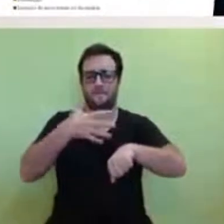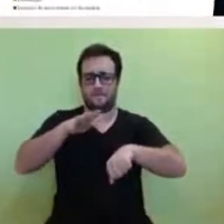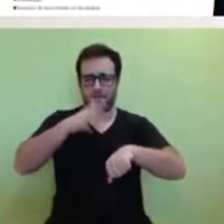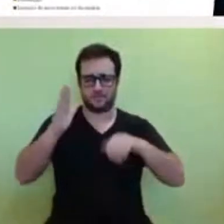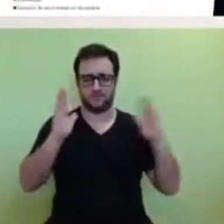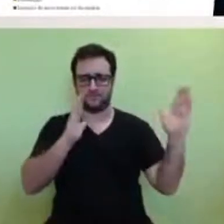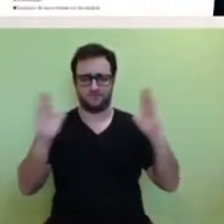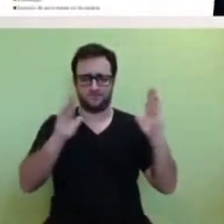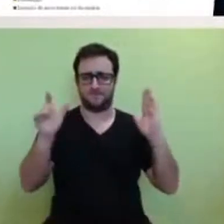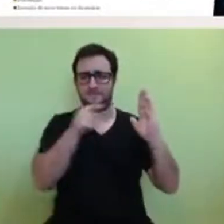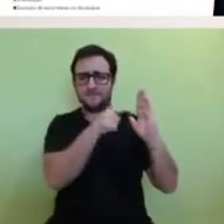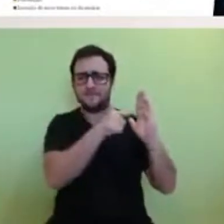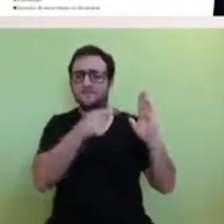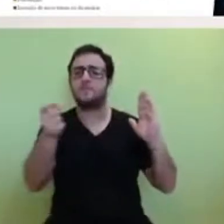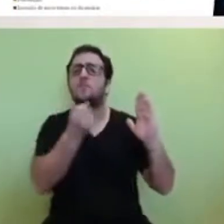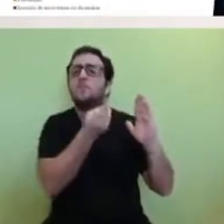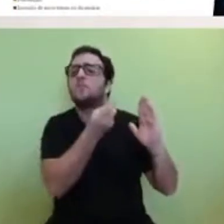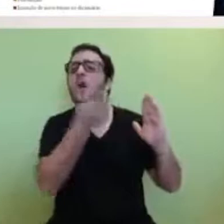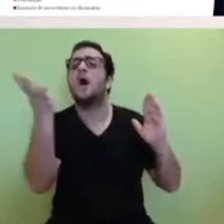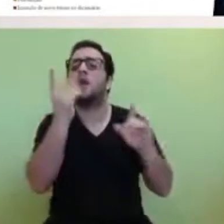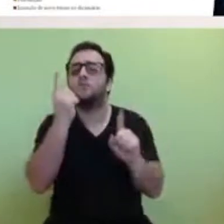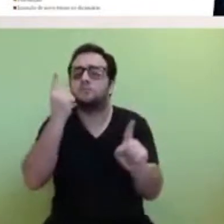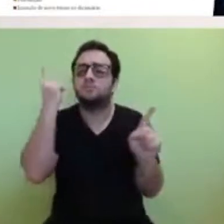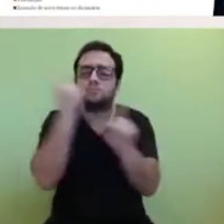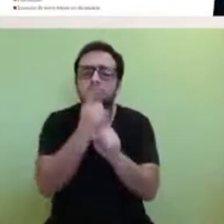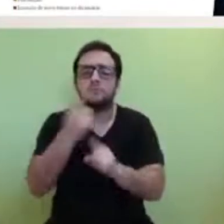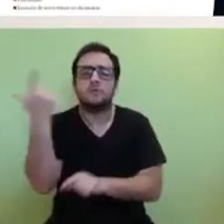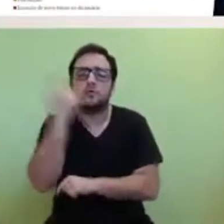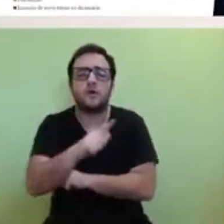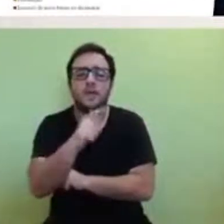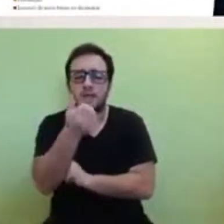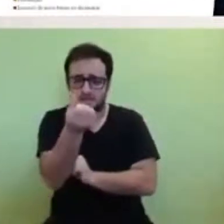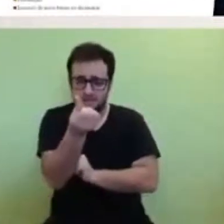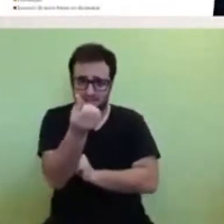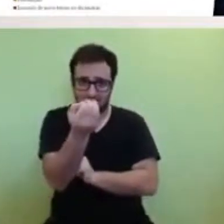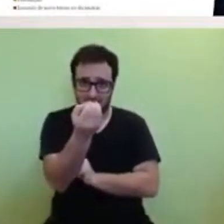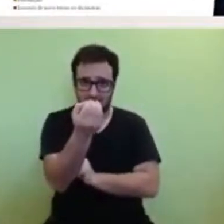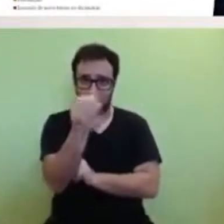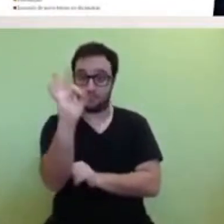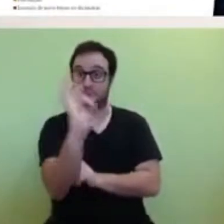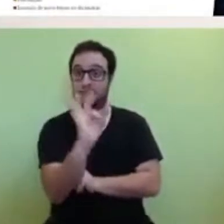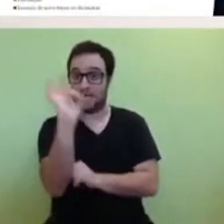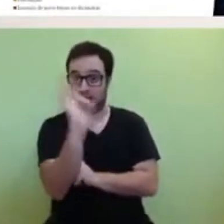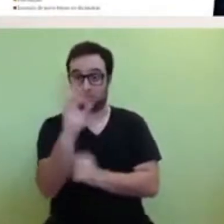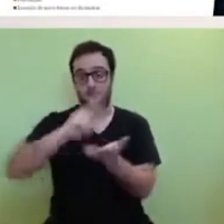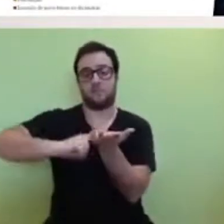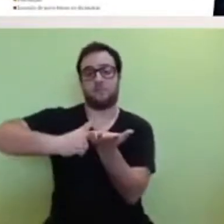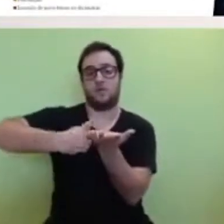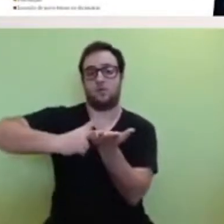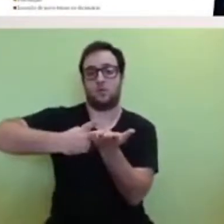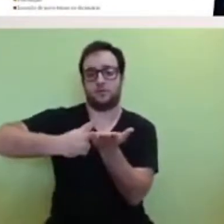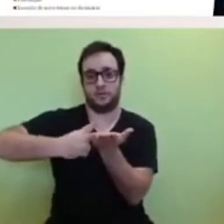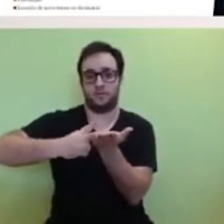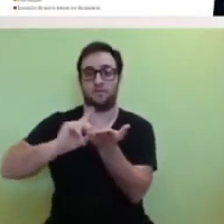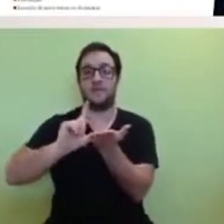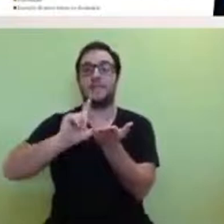descobri nessa pesquisa? Que 60% do tempo de tradução é gasto com pós-edição.